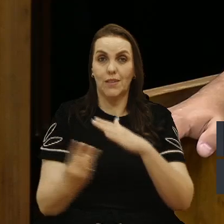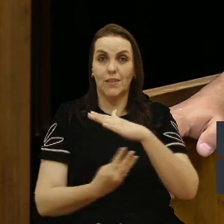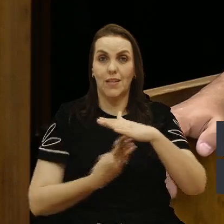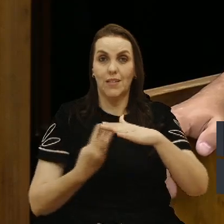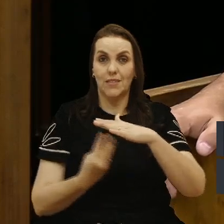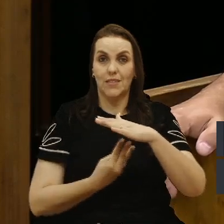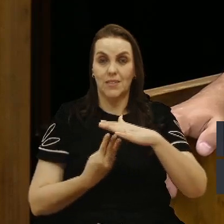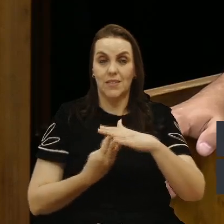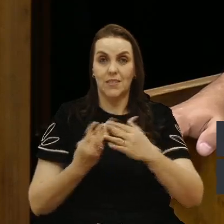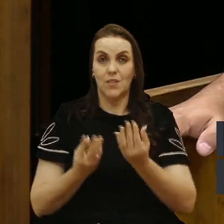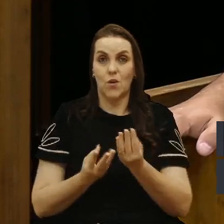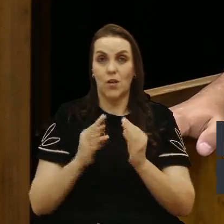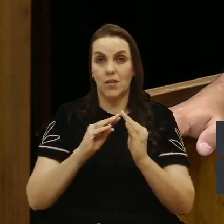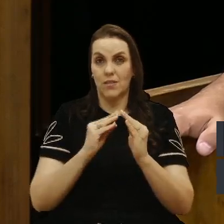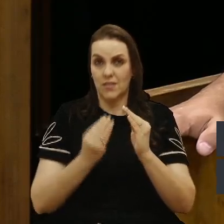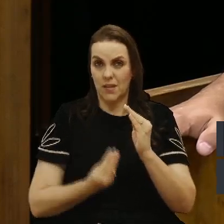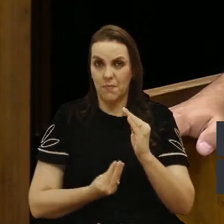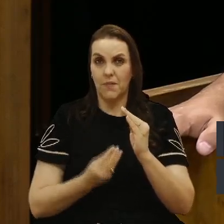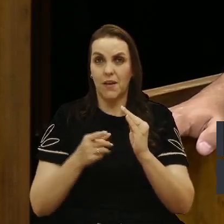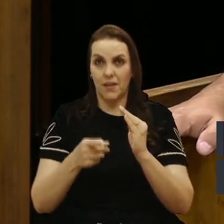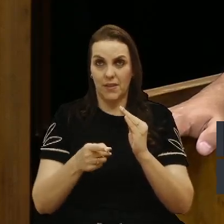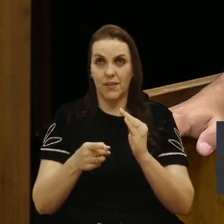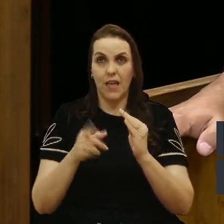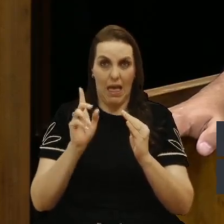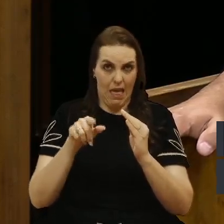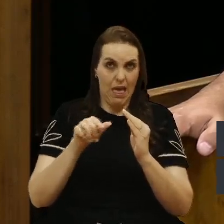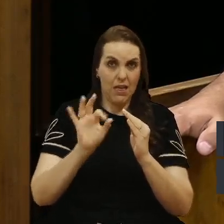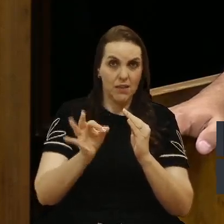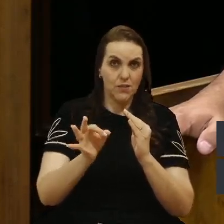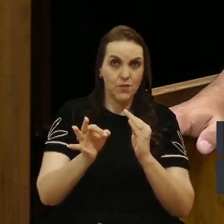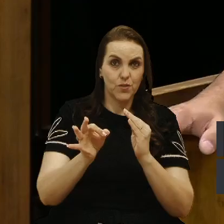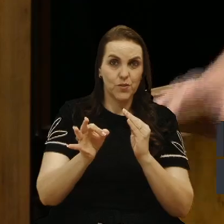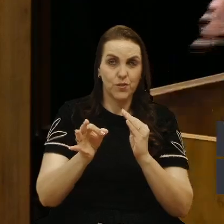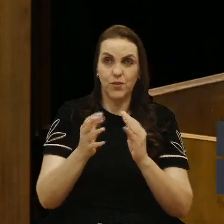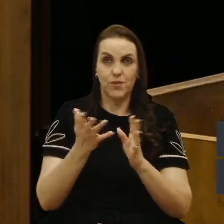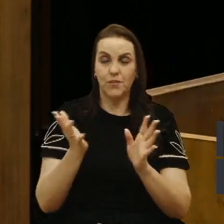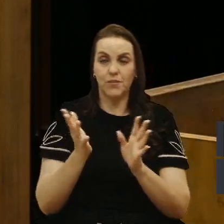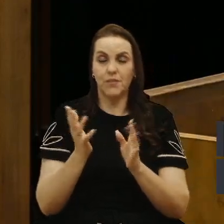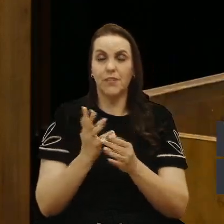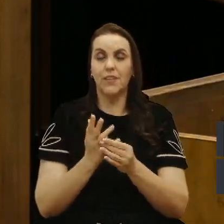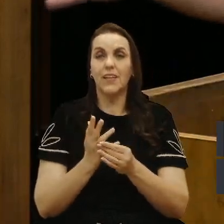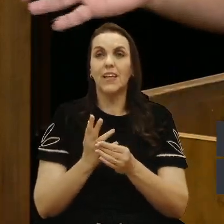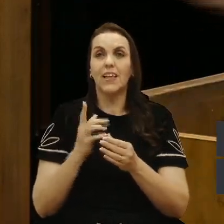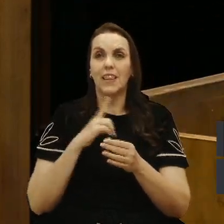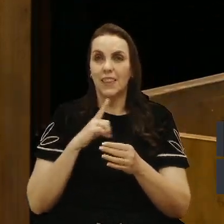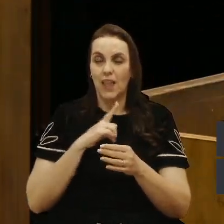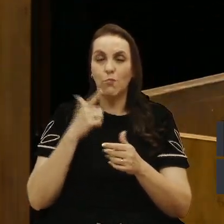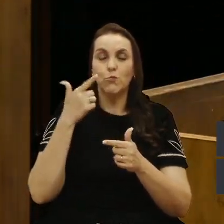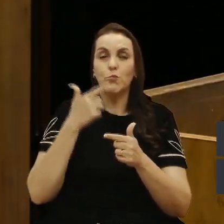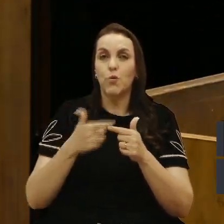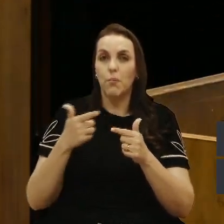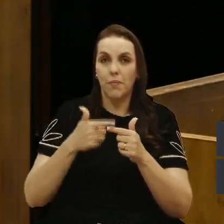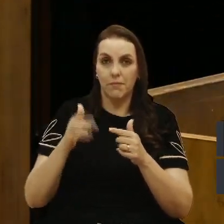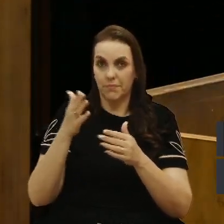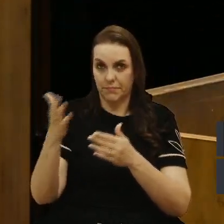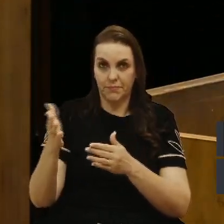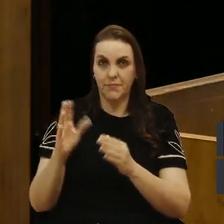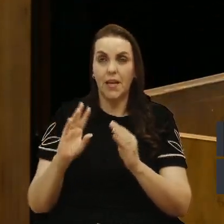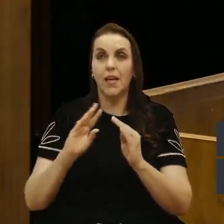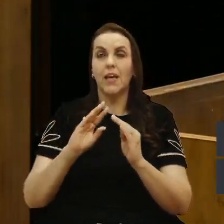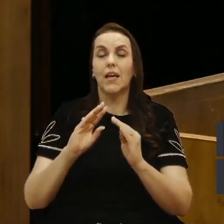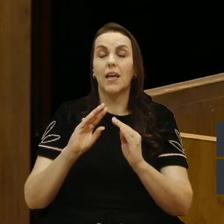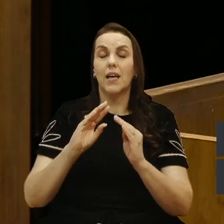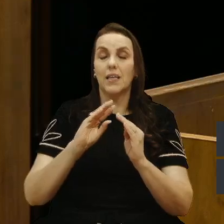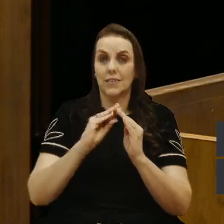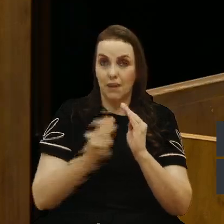da SAMAI, eu acho que foi isso, esse buraco que a senhora apresentou, não sei, mas nós temos um problema na SAMAI que contratou uma